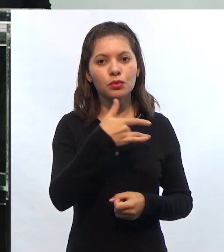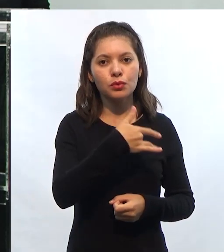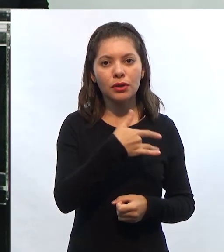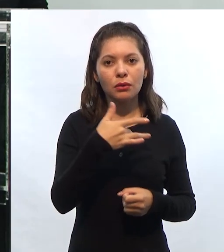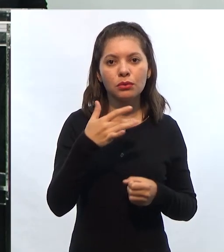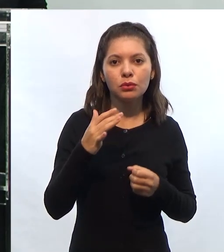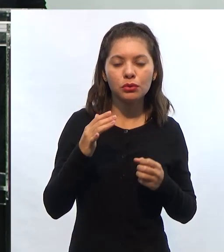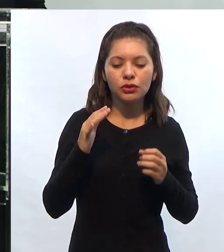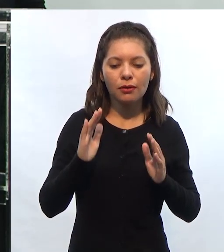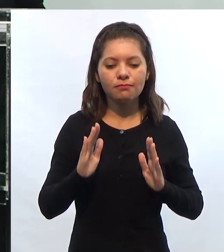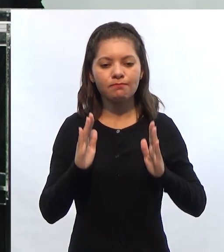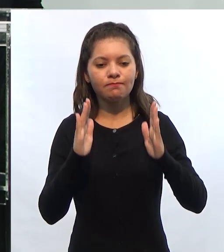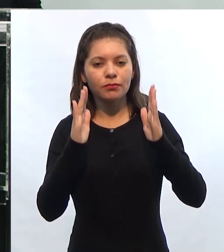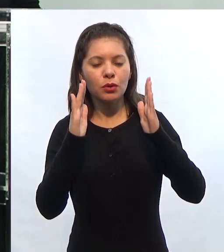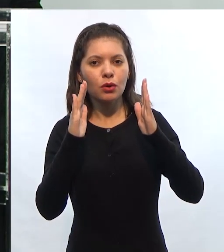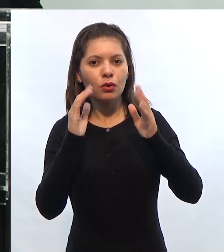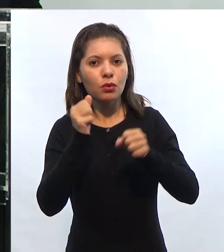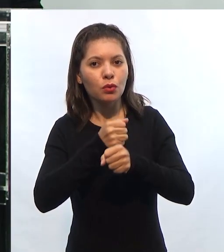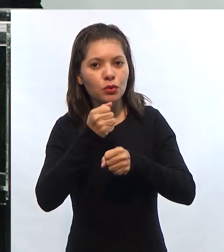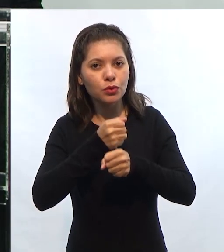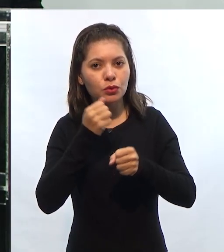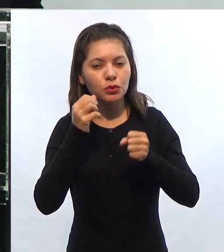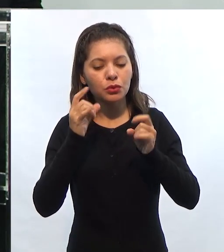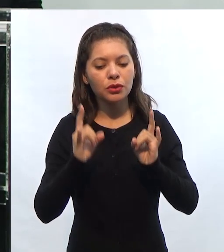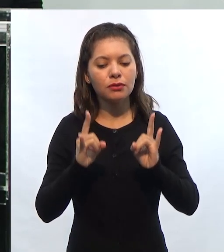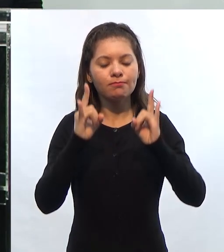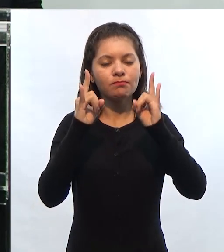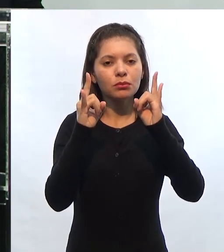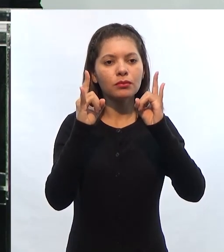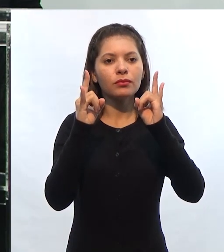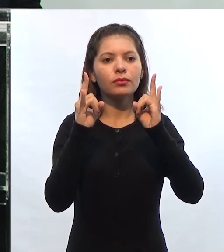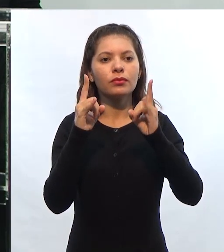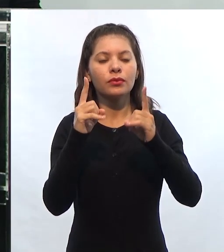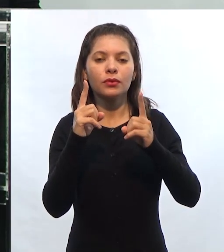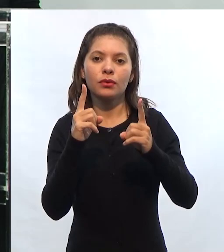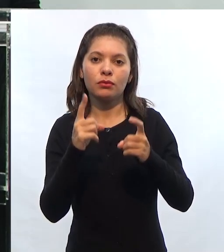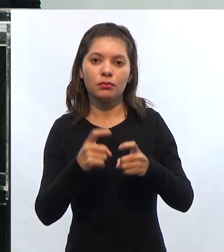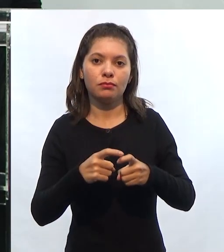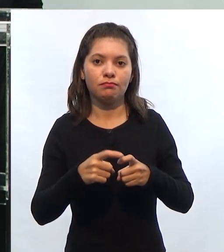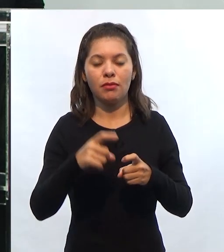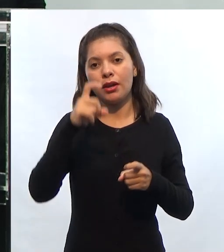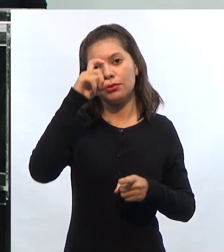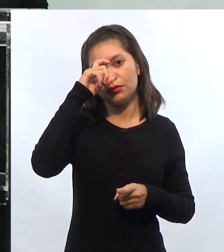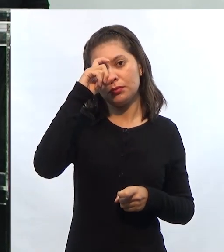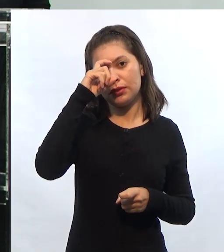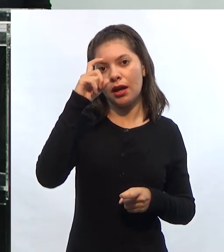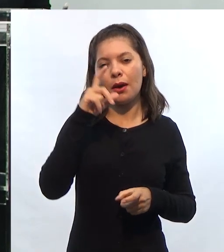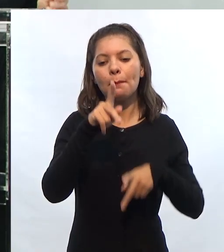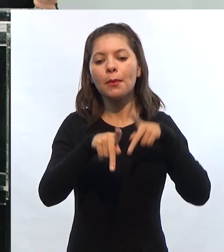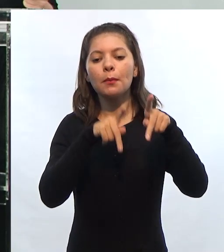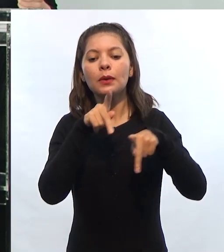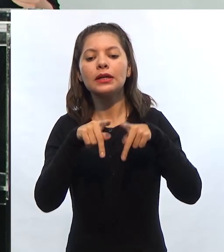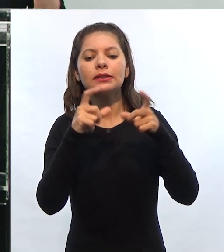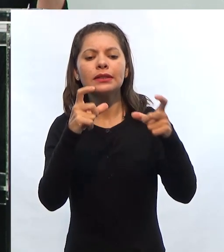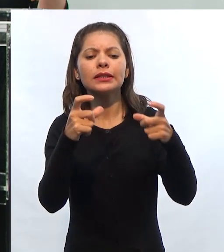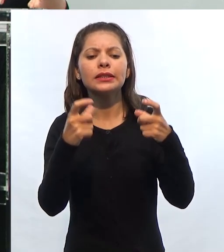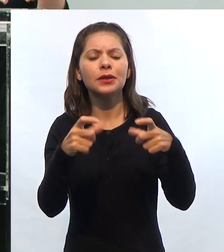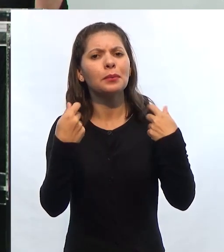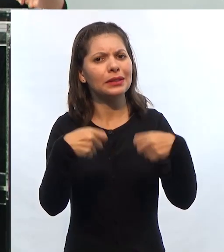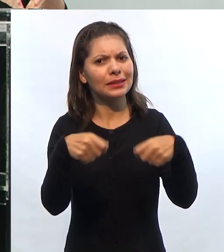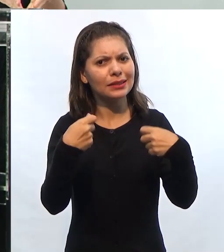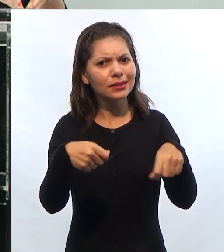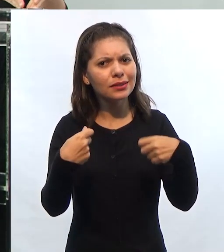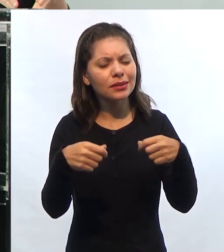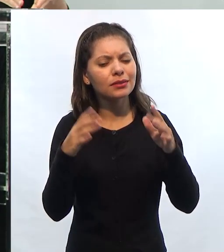hospital, eles fazem isso com base no quê? Com base em dados da população, né? A população daquela